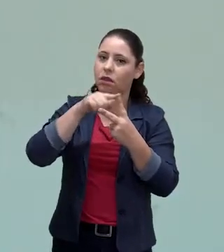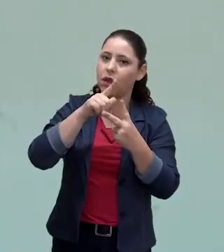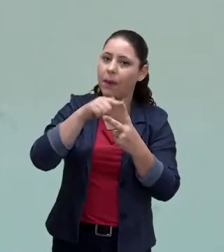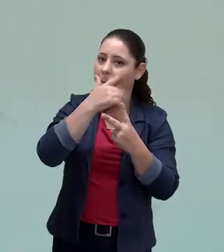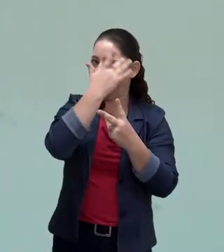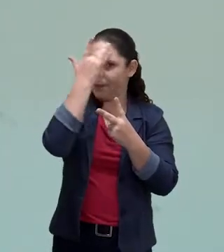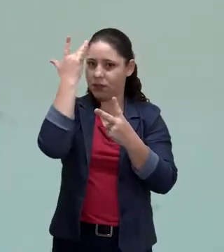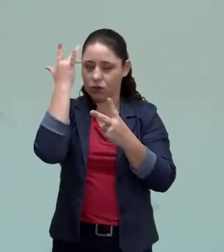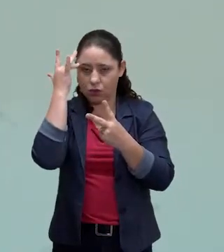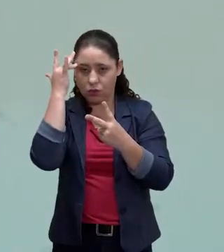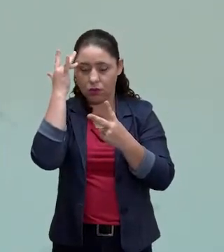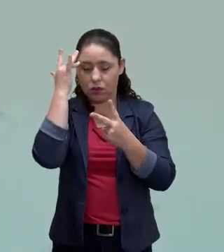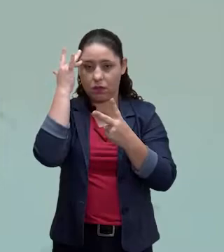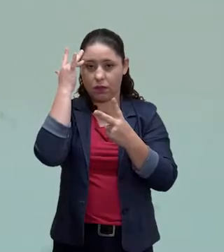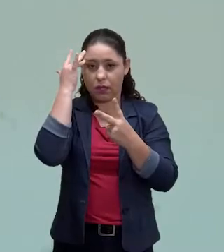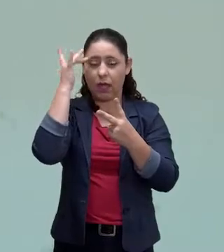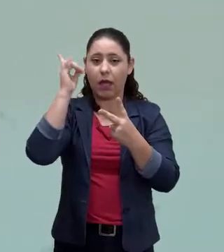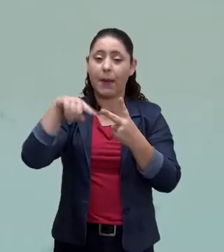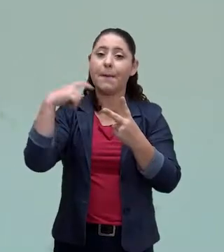estão as pessoas com